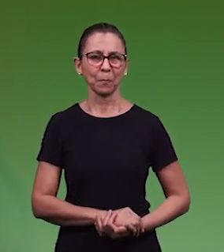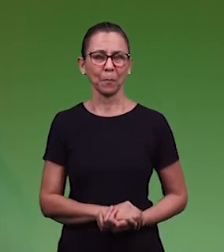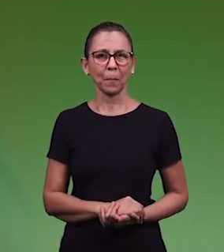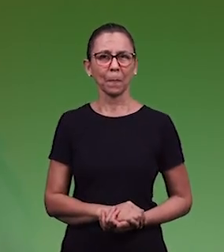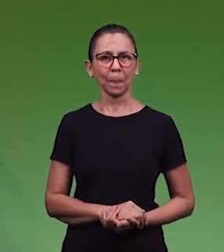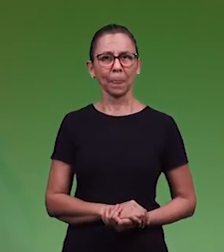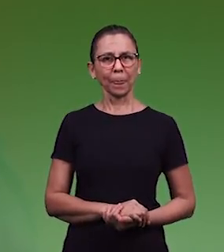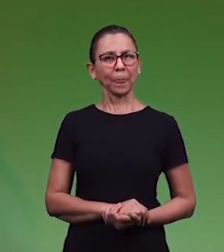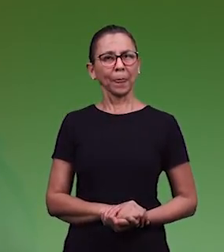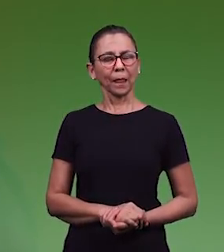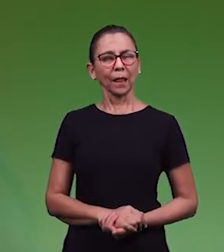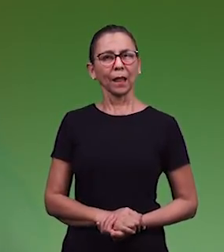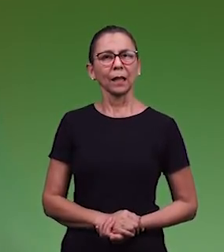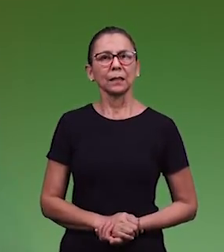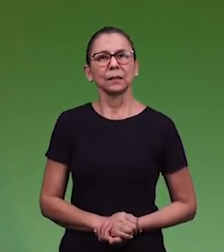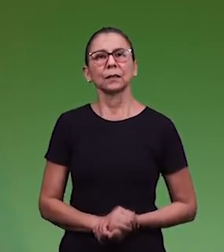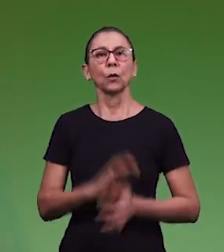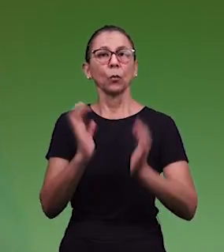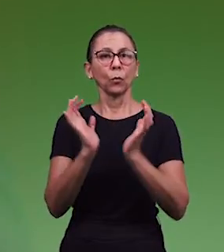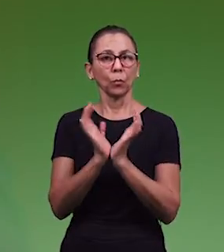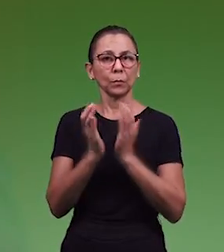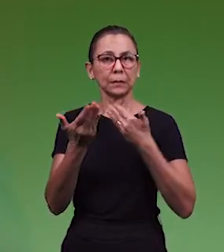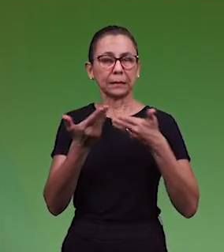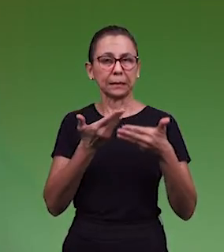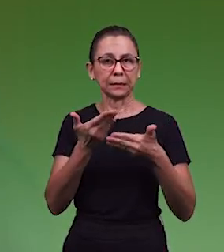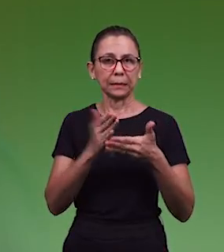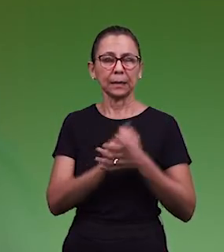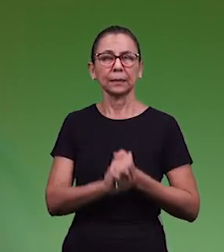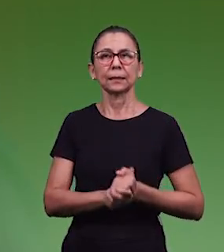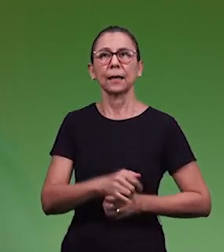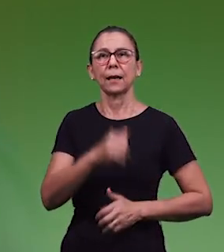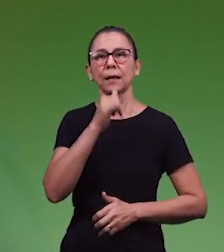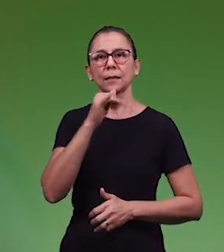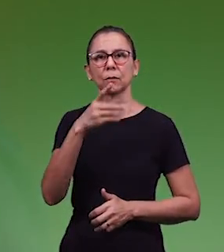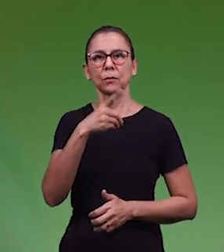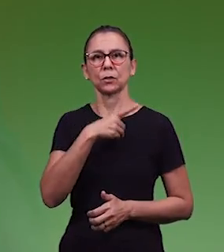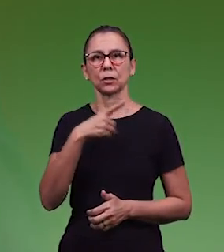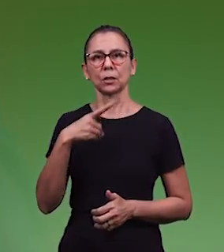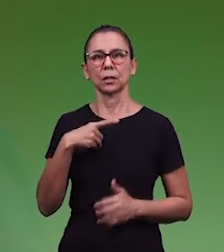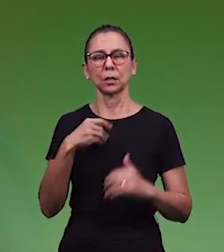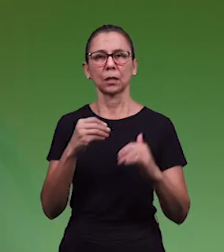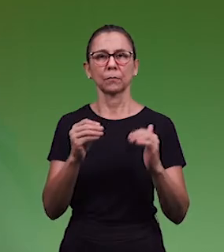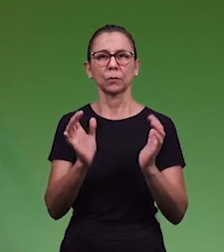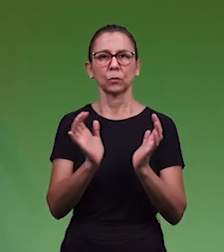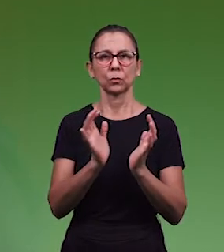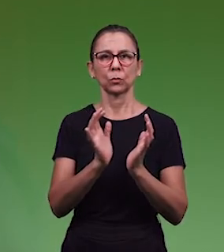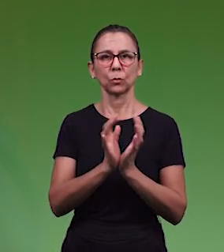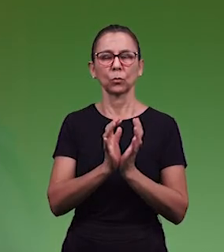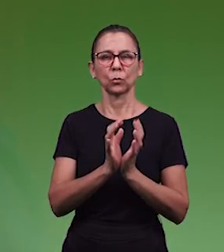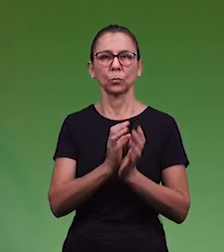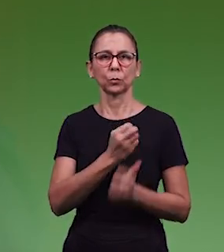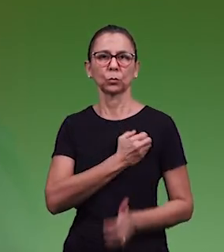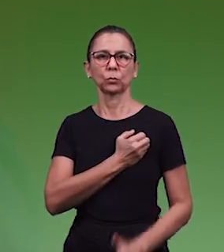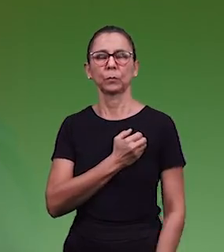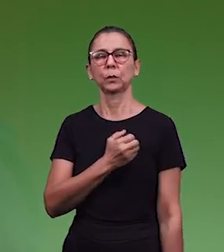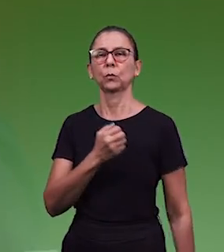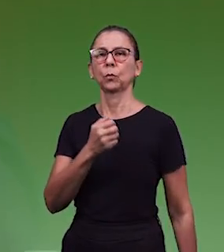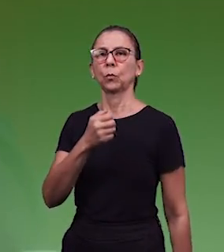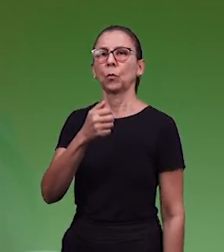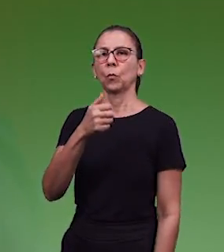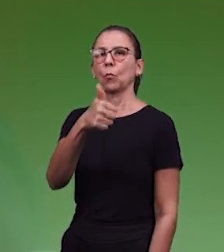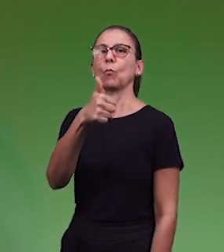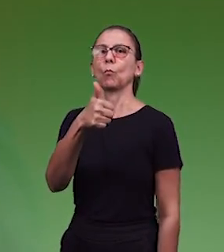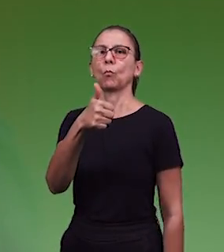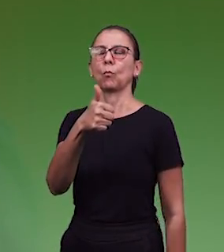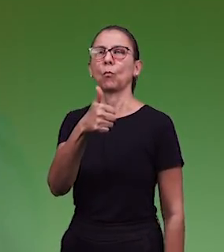dia. Então vamos dizer, o diácono do grupo 1 é o dia de hoje